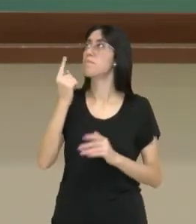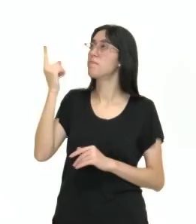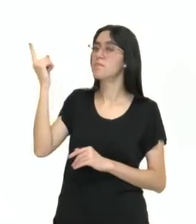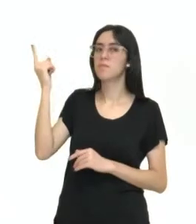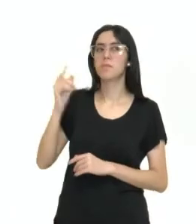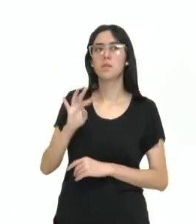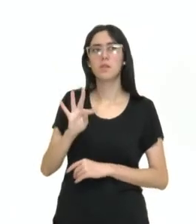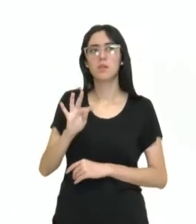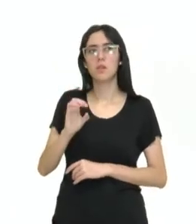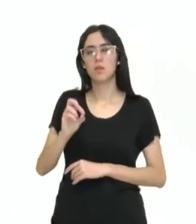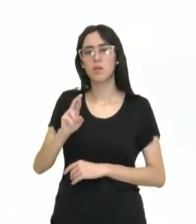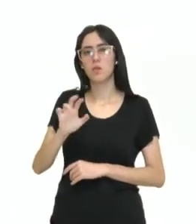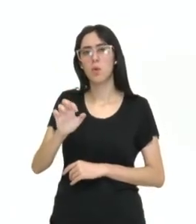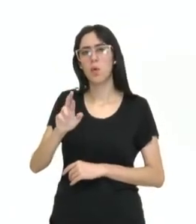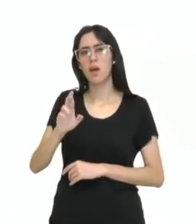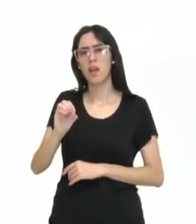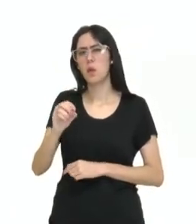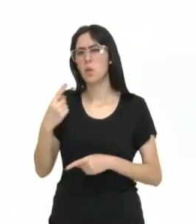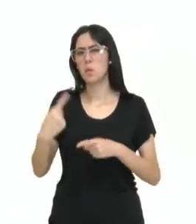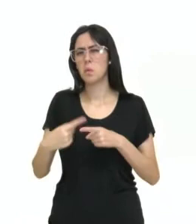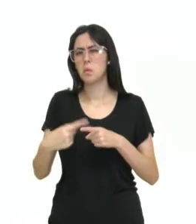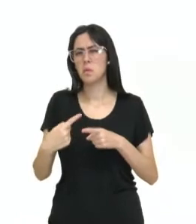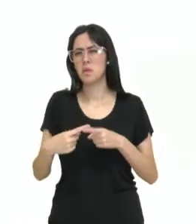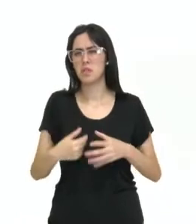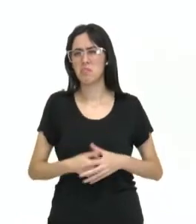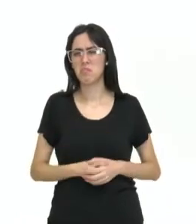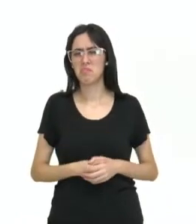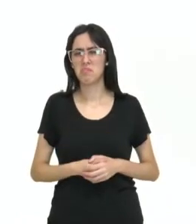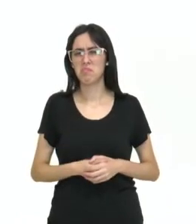torero, ¿por qué? Vamos a ver.